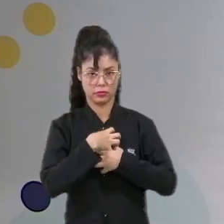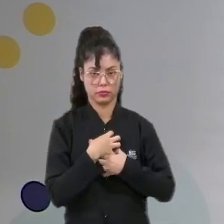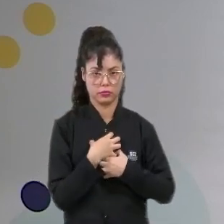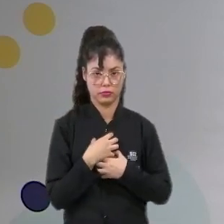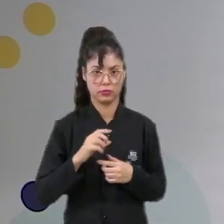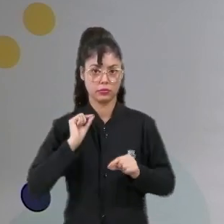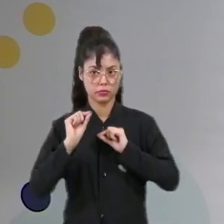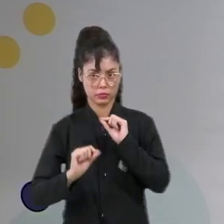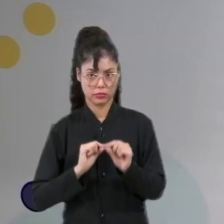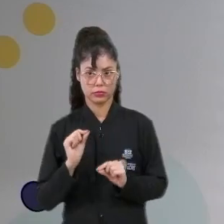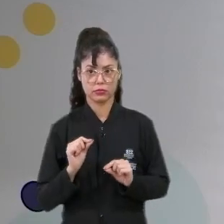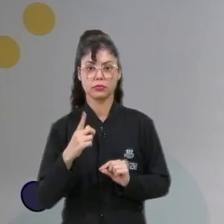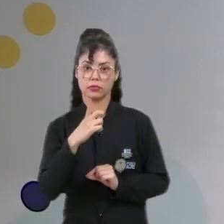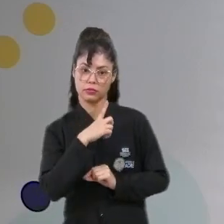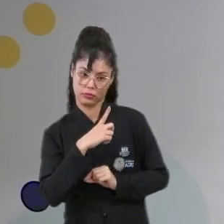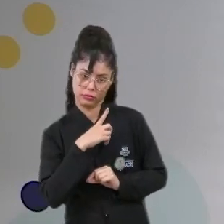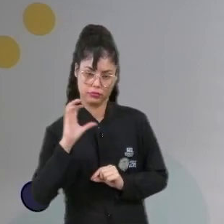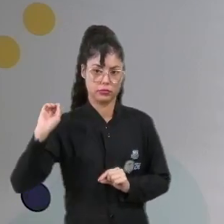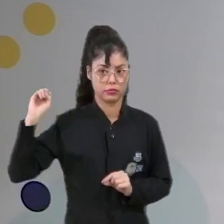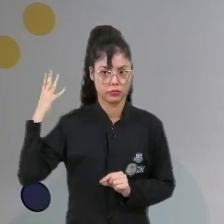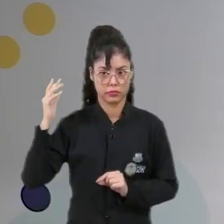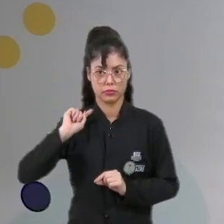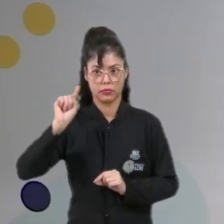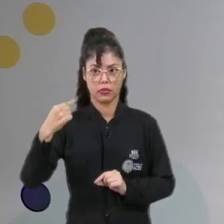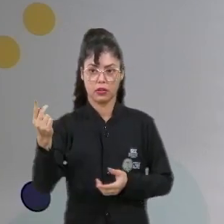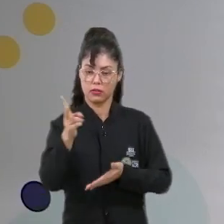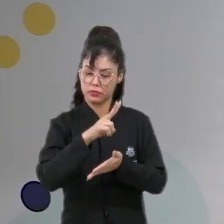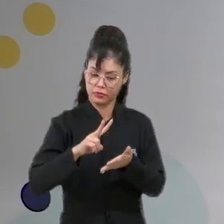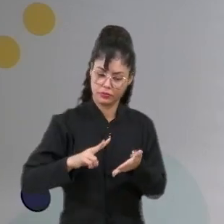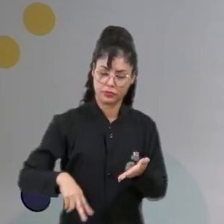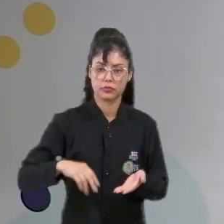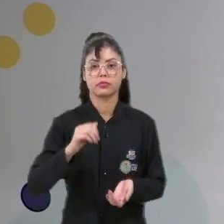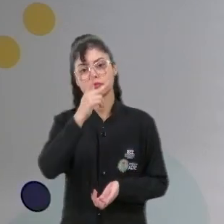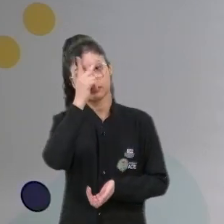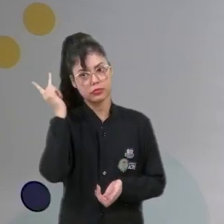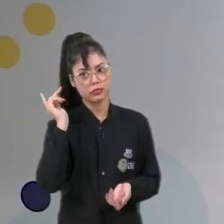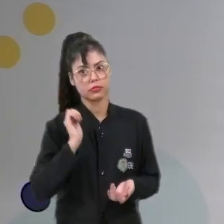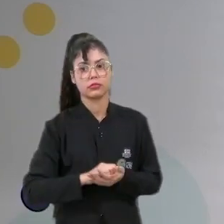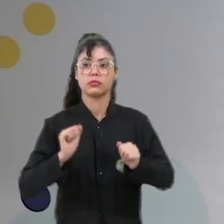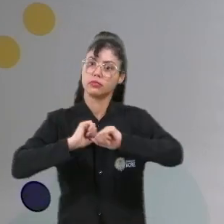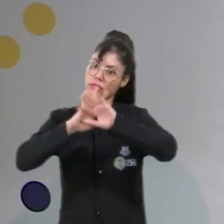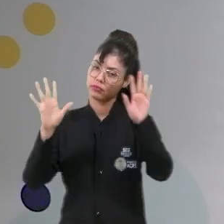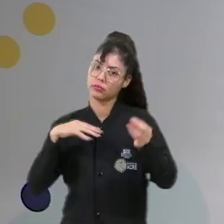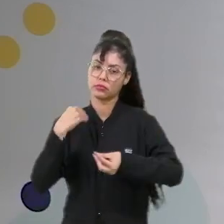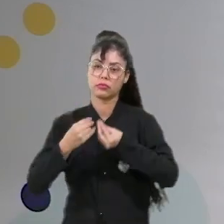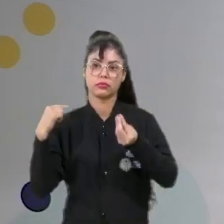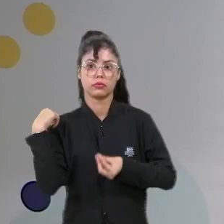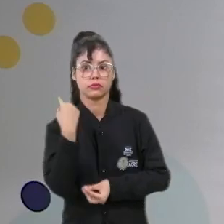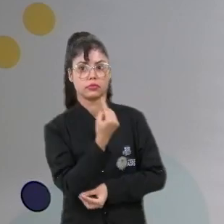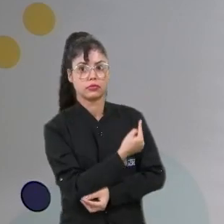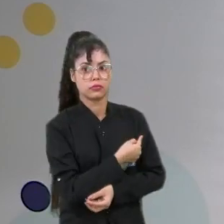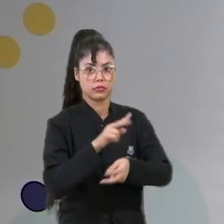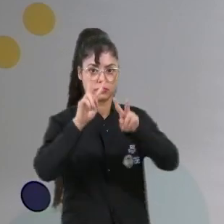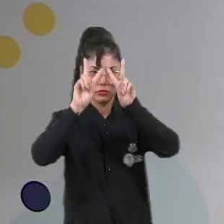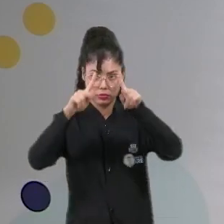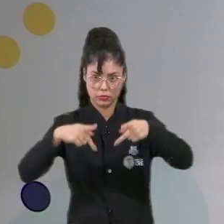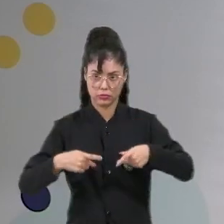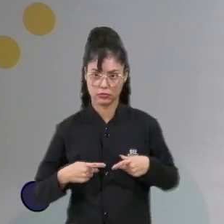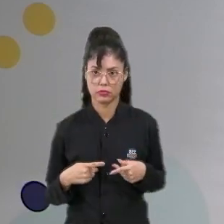que têm a ver com aquele leitor, com quem está lendo. E claro, como nós, seres humanos,